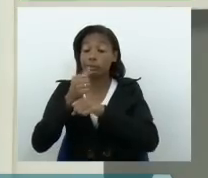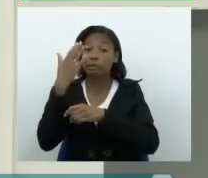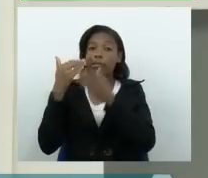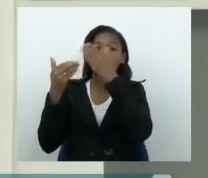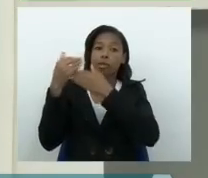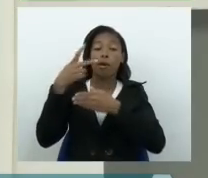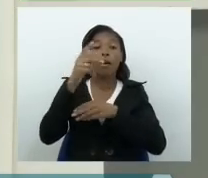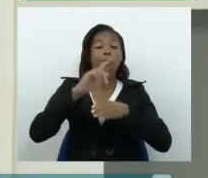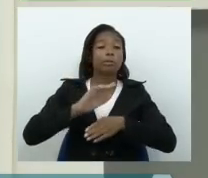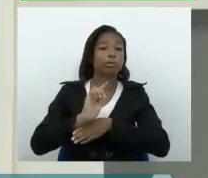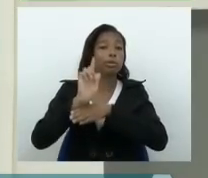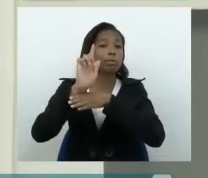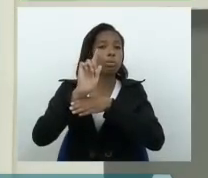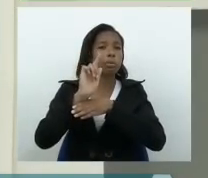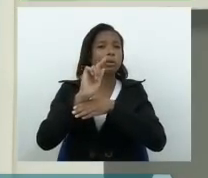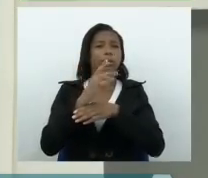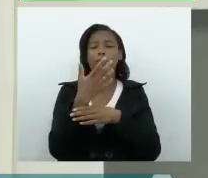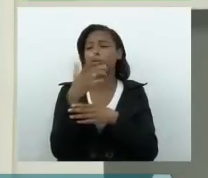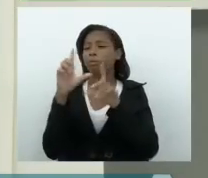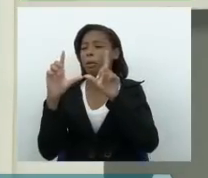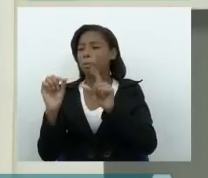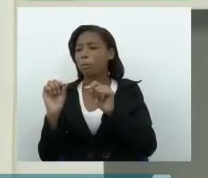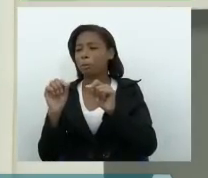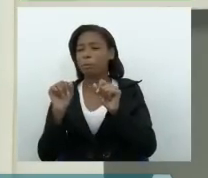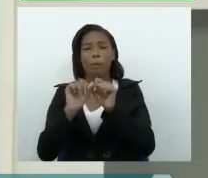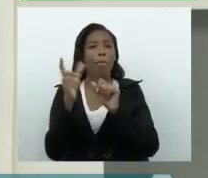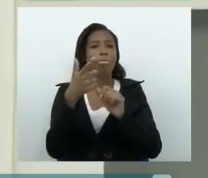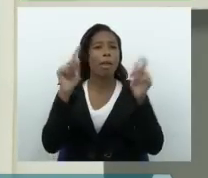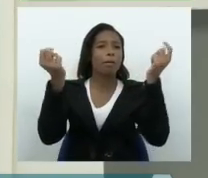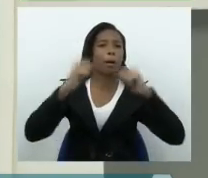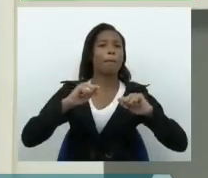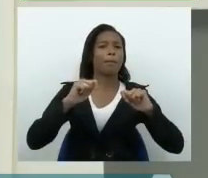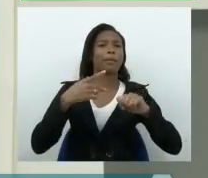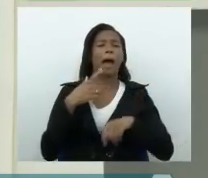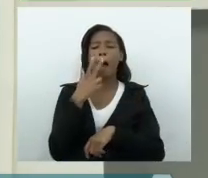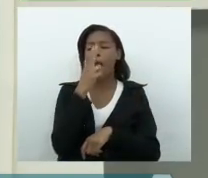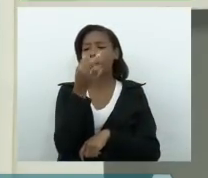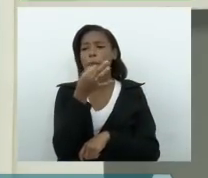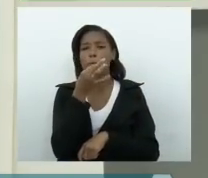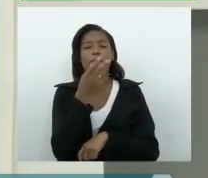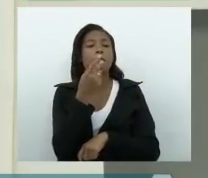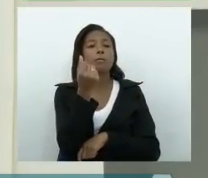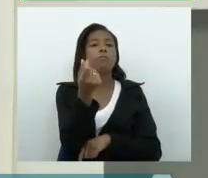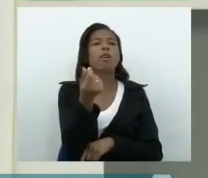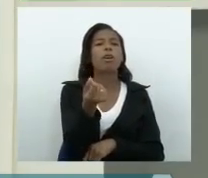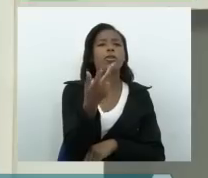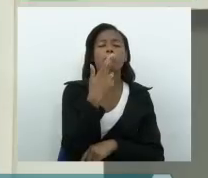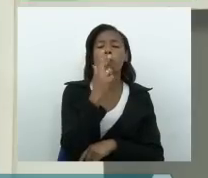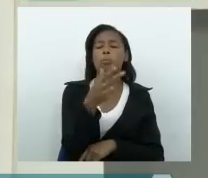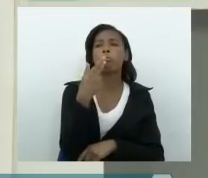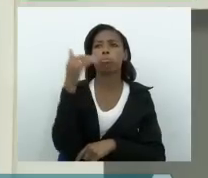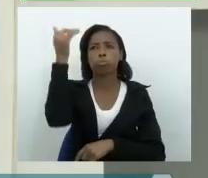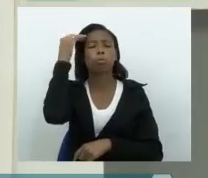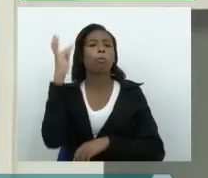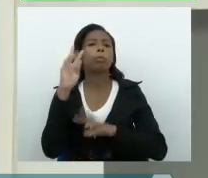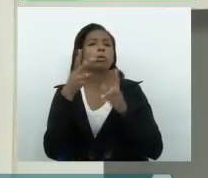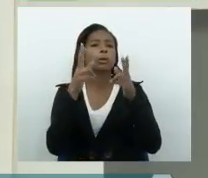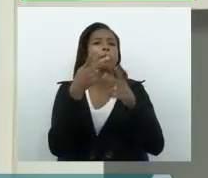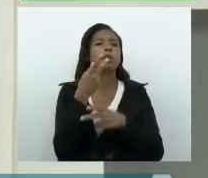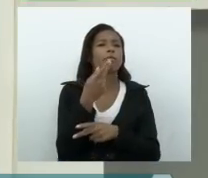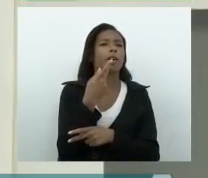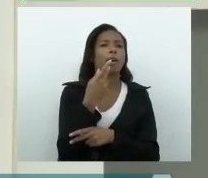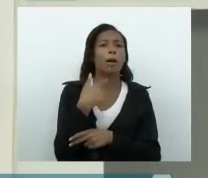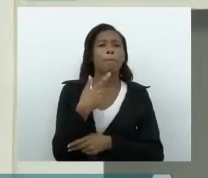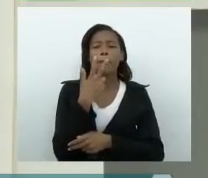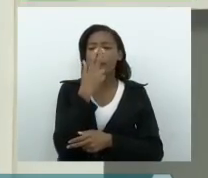a sua gestão foi muito pouco profícua. A sua alegação é a falta de verbas para a sua secretaria. Não teria sido mais decente